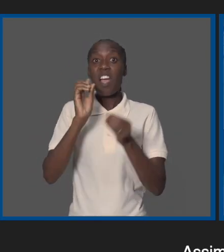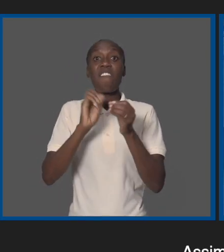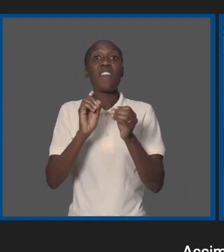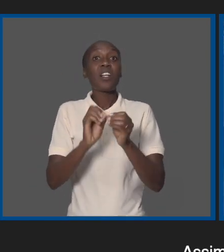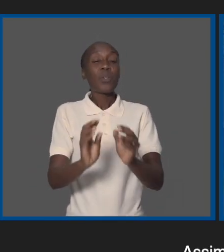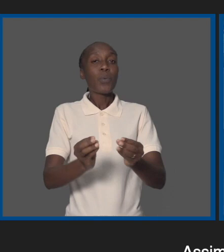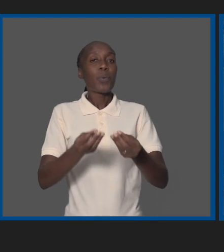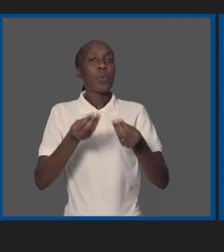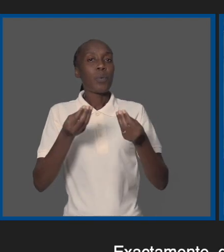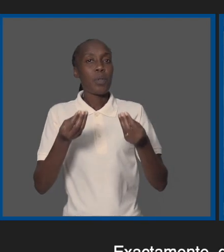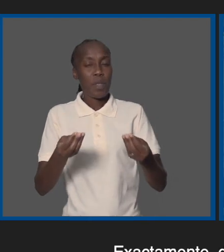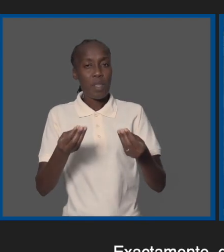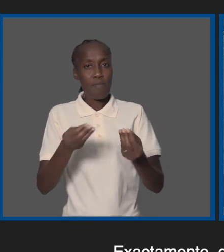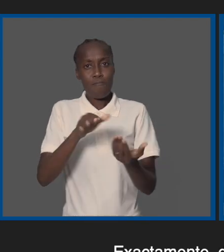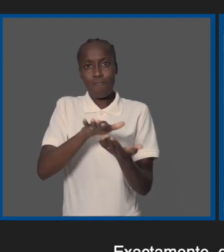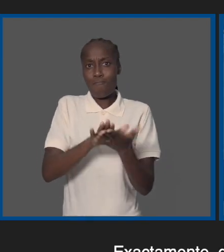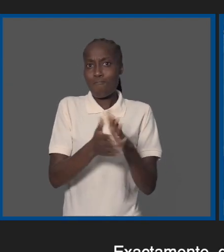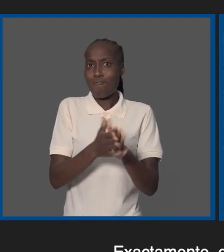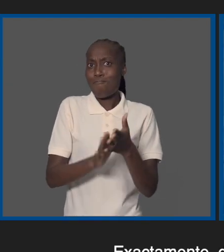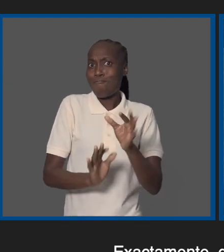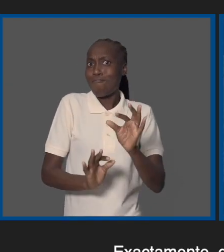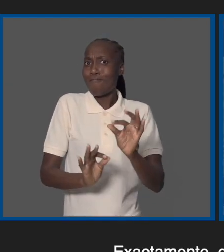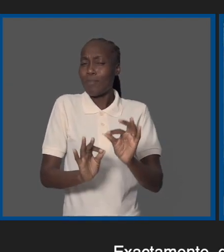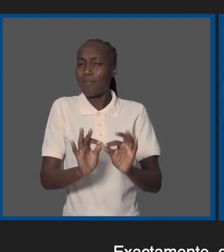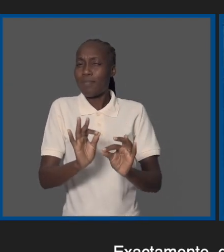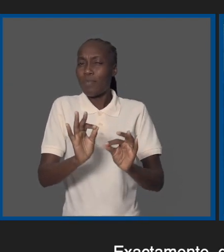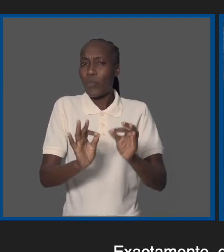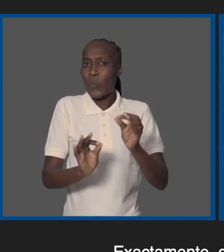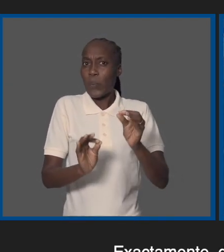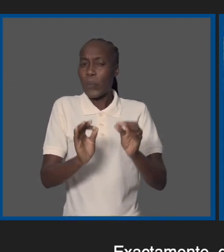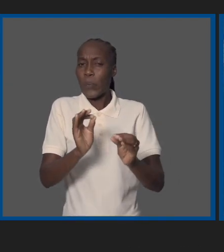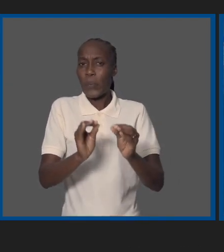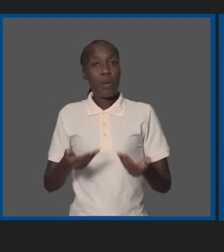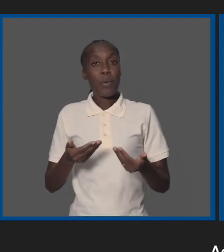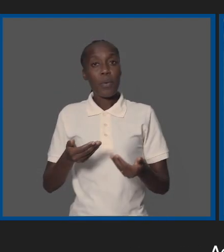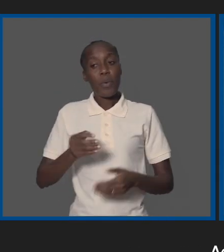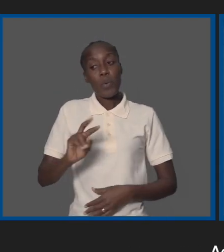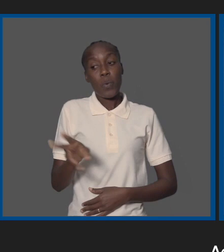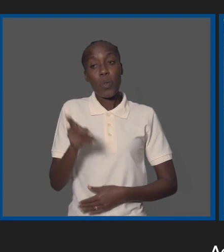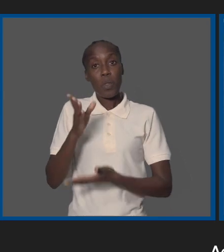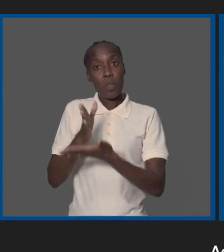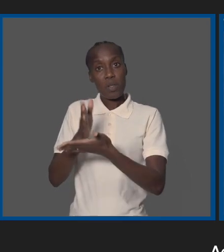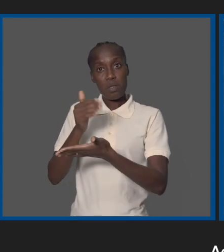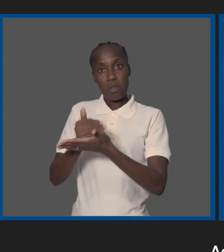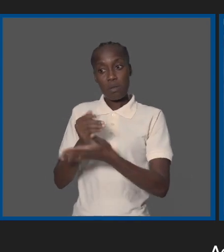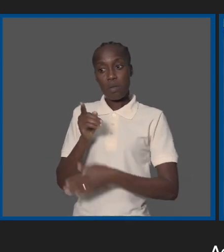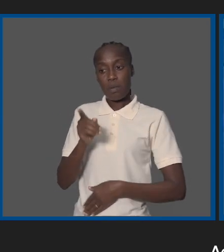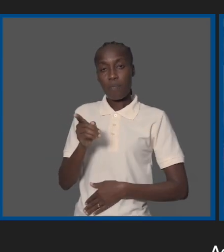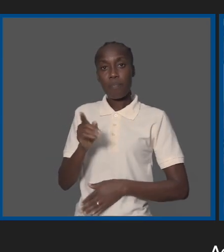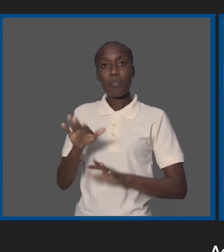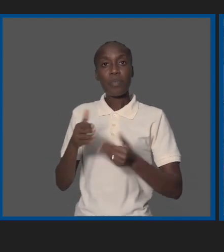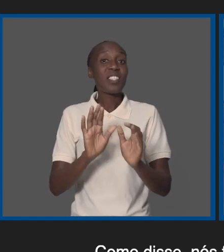Assim, já temos a prótese. Exatamente. Hoje vamos só colocar um pé aqui. Essa é a redaria.